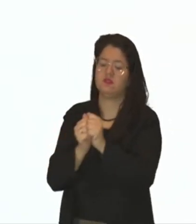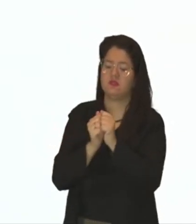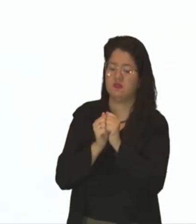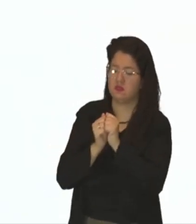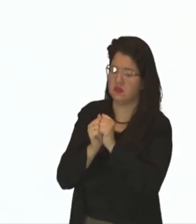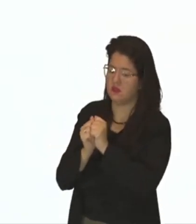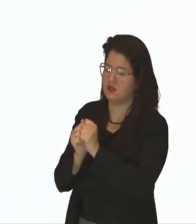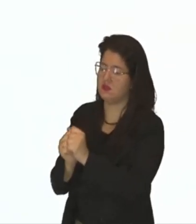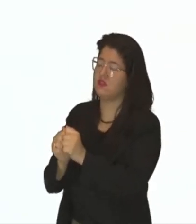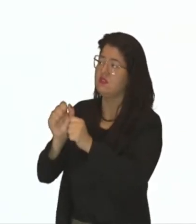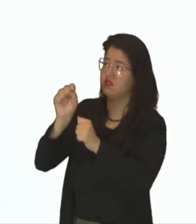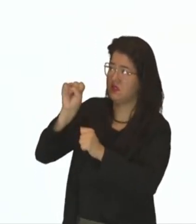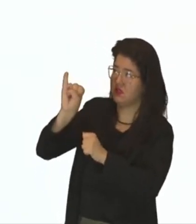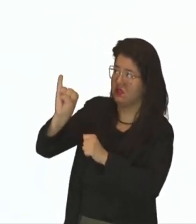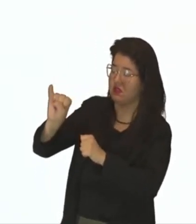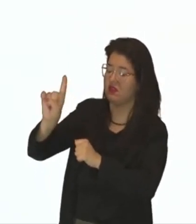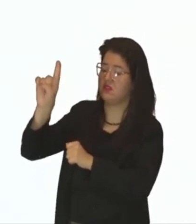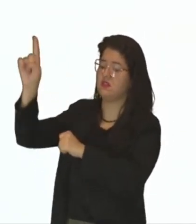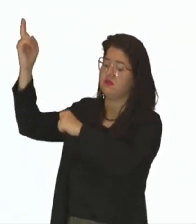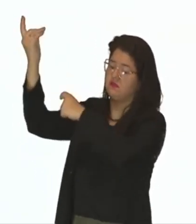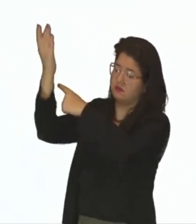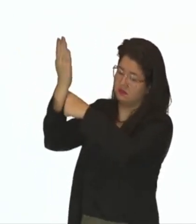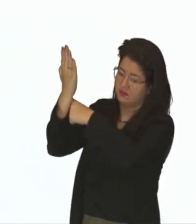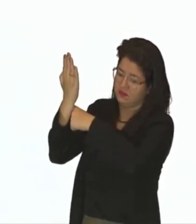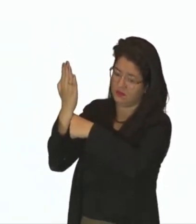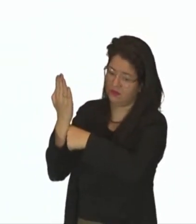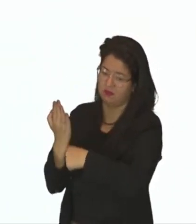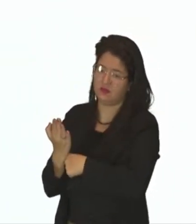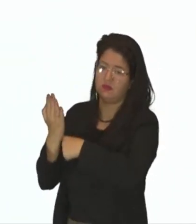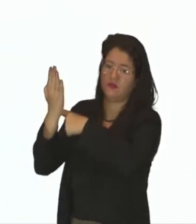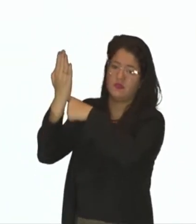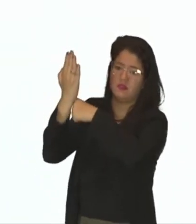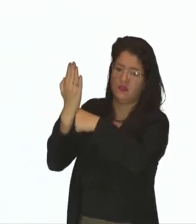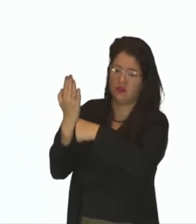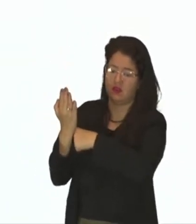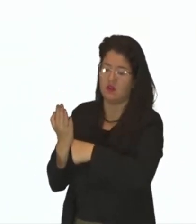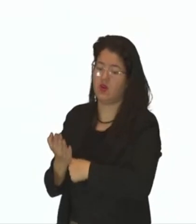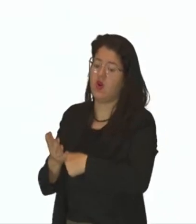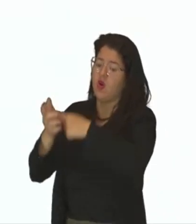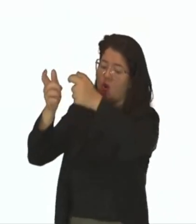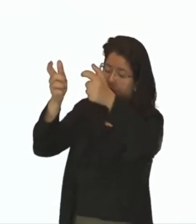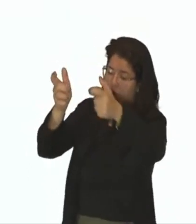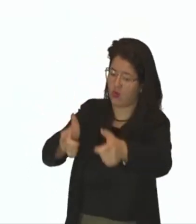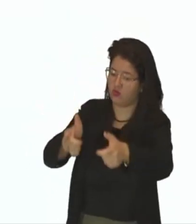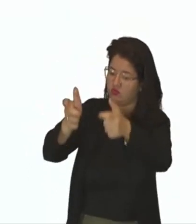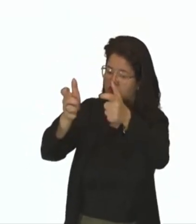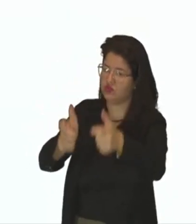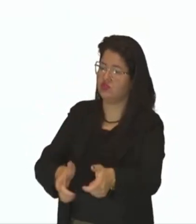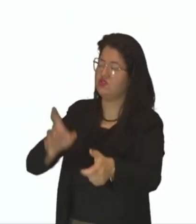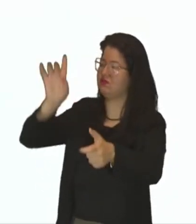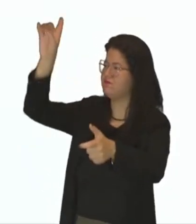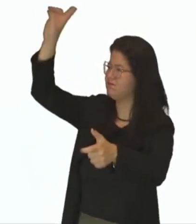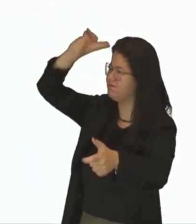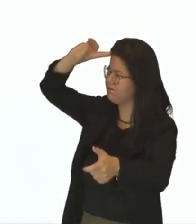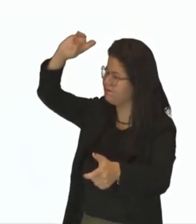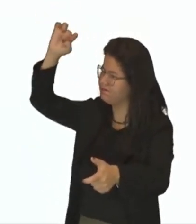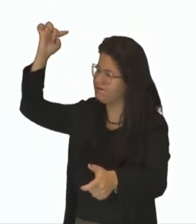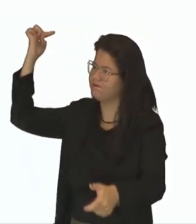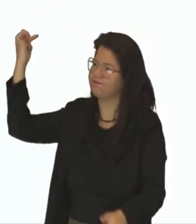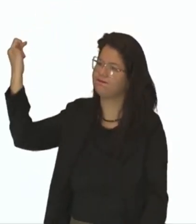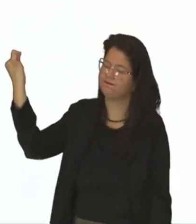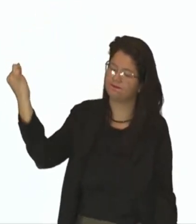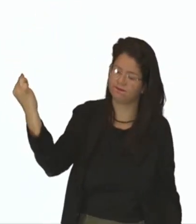moruá, aredatin wairkup sewa, Tonmomon